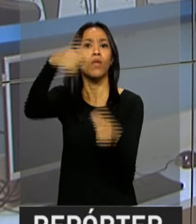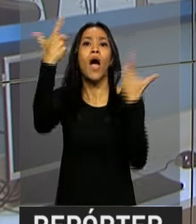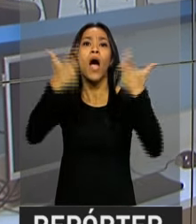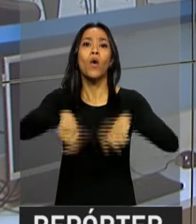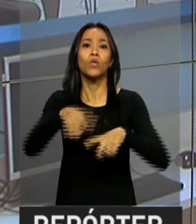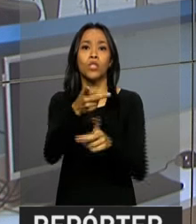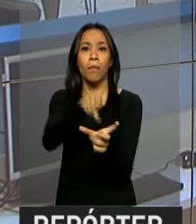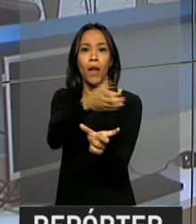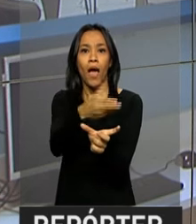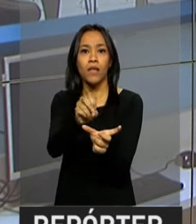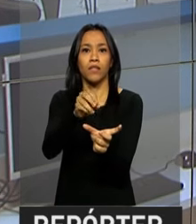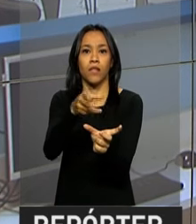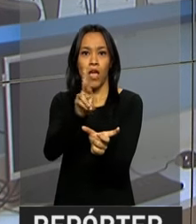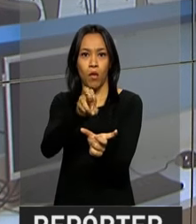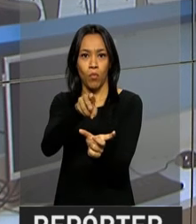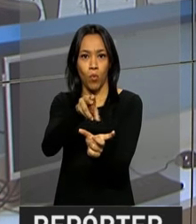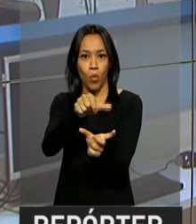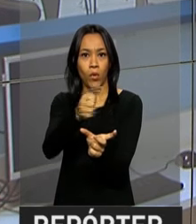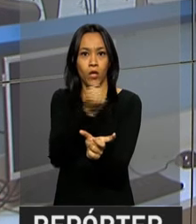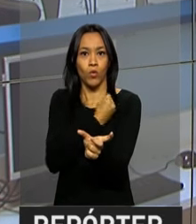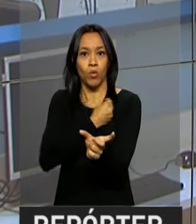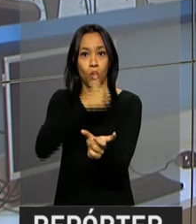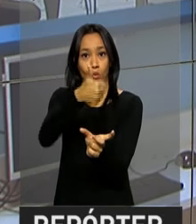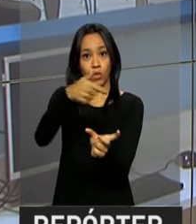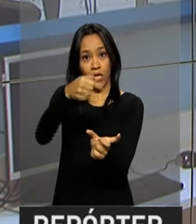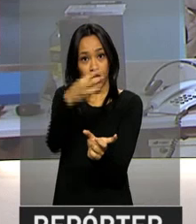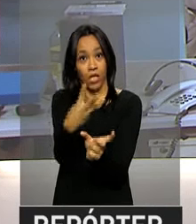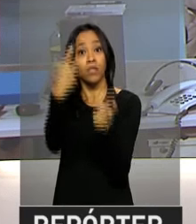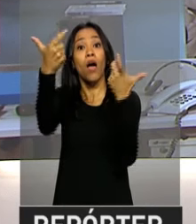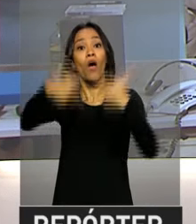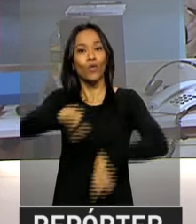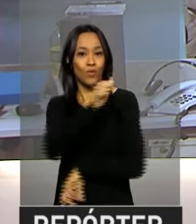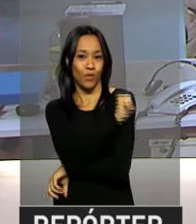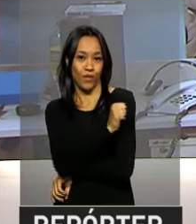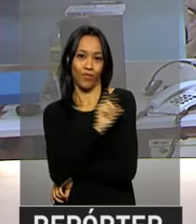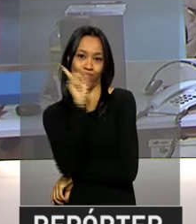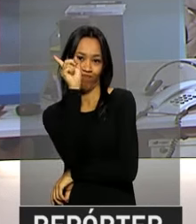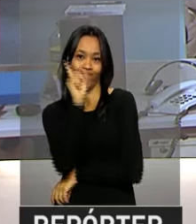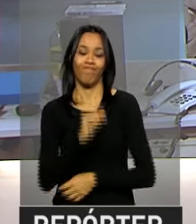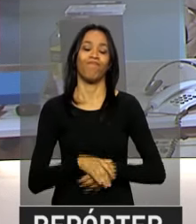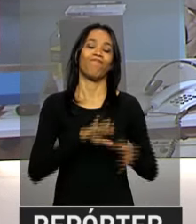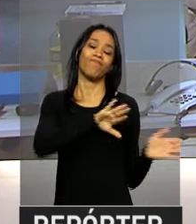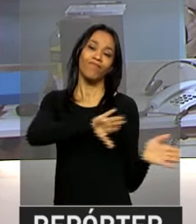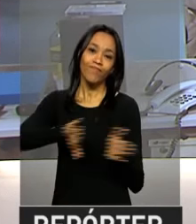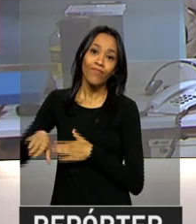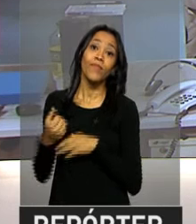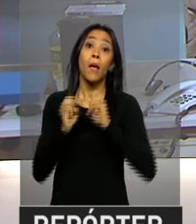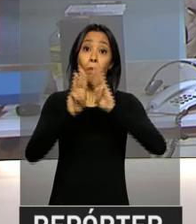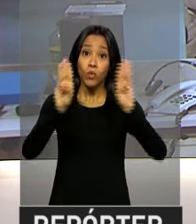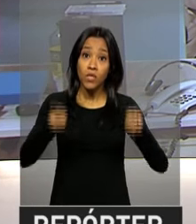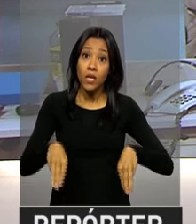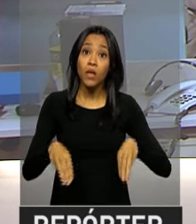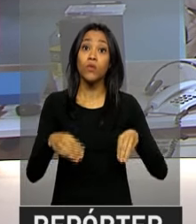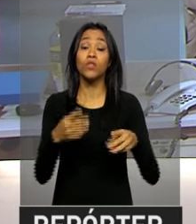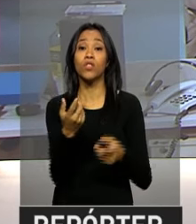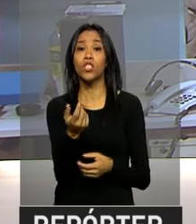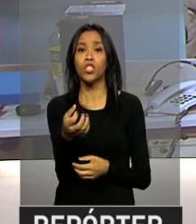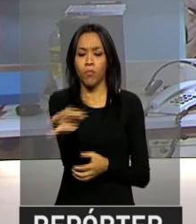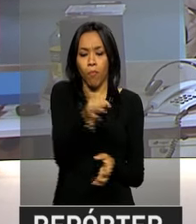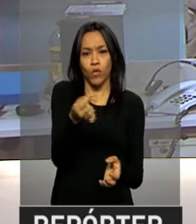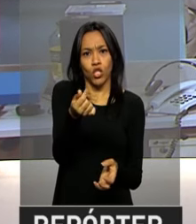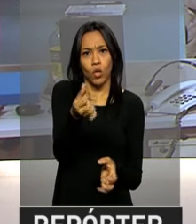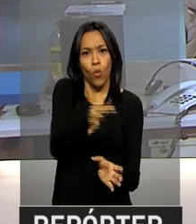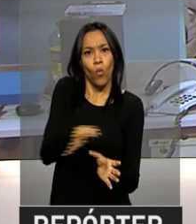número 173 no centro da capital Fluminense falando ainda de museus o museu de valores do Banco